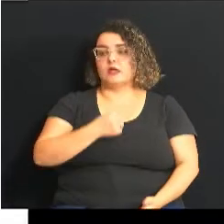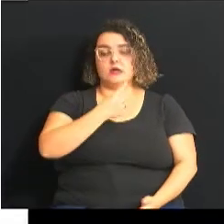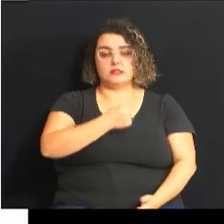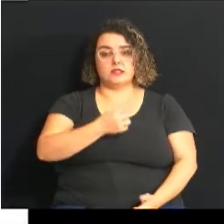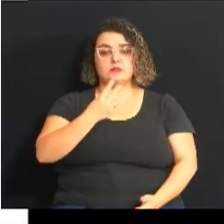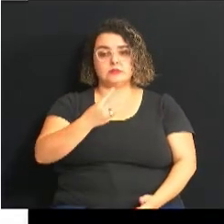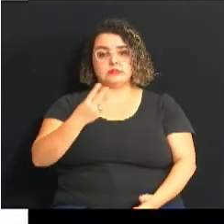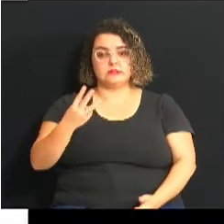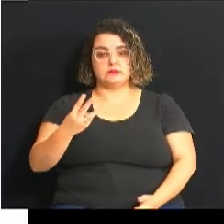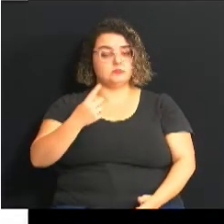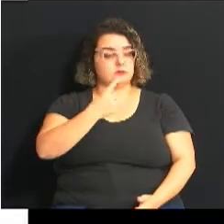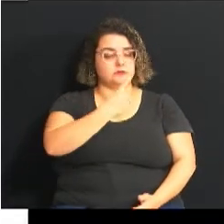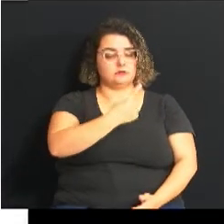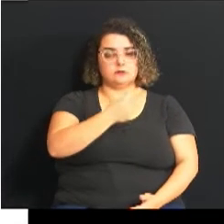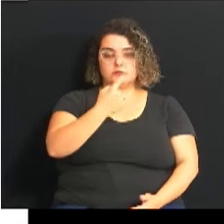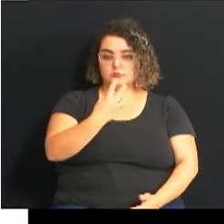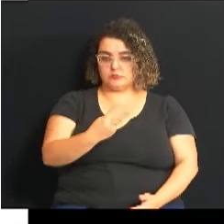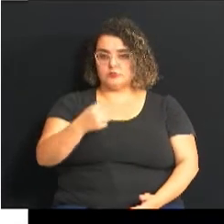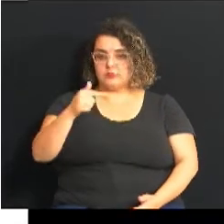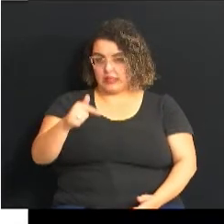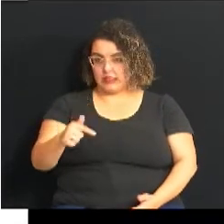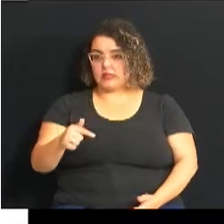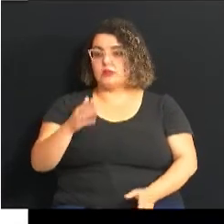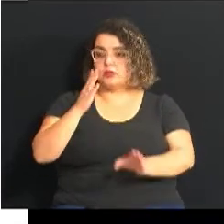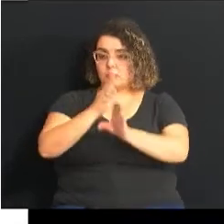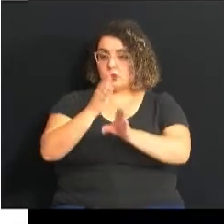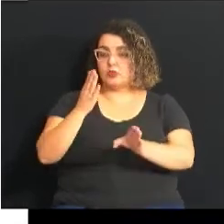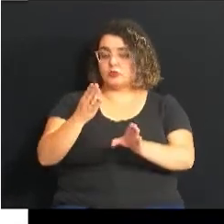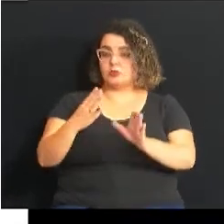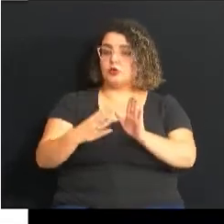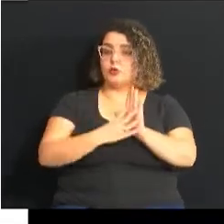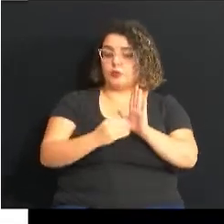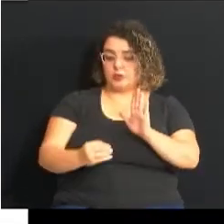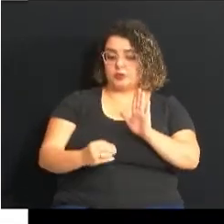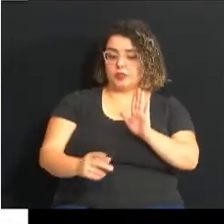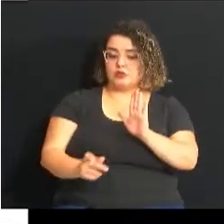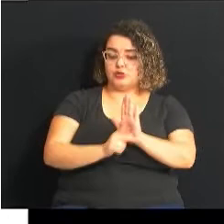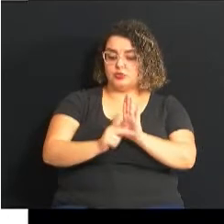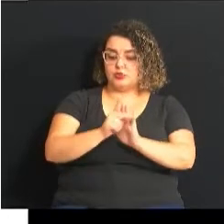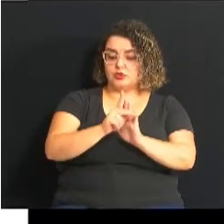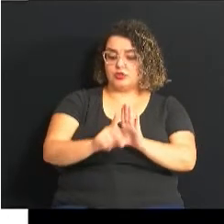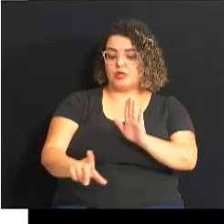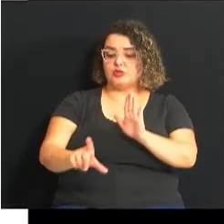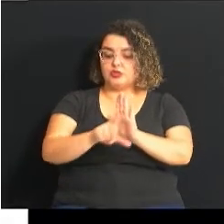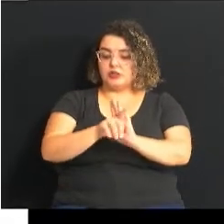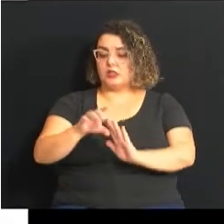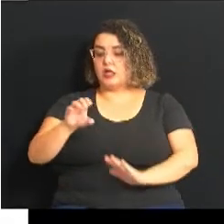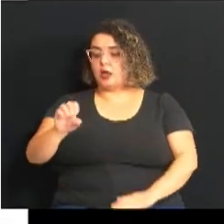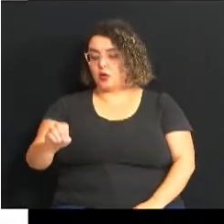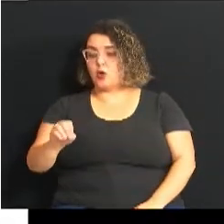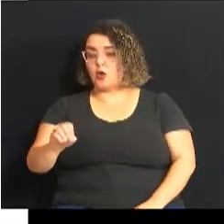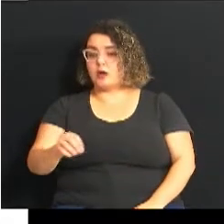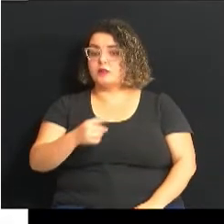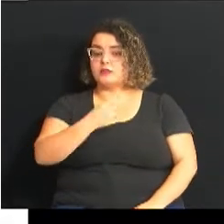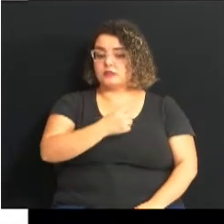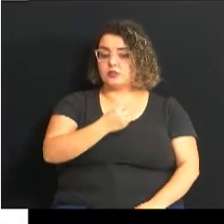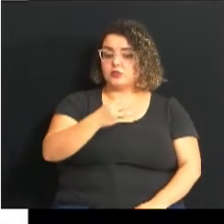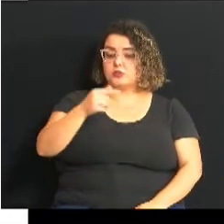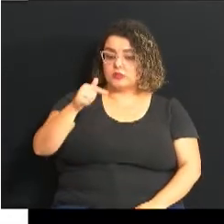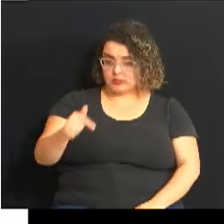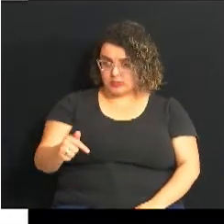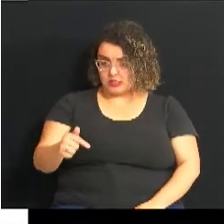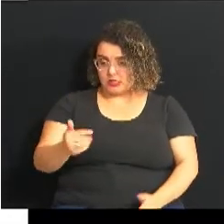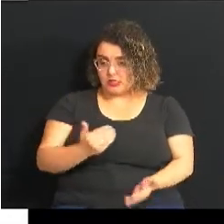matérias encontradas. Então, no modelo de projeto de lei ordinária, nós temos 137 projetos desde o início